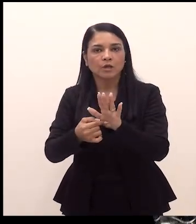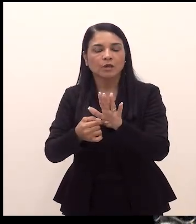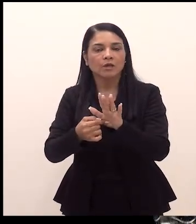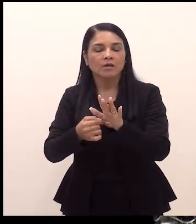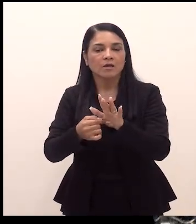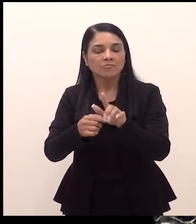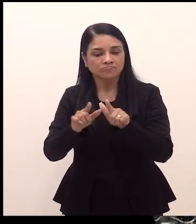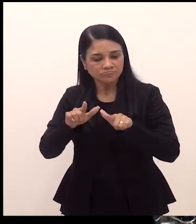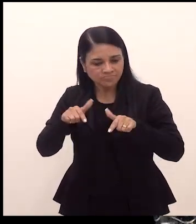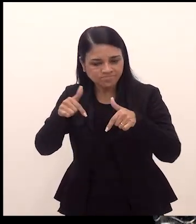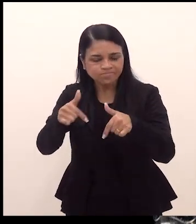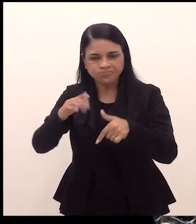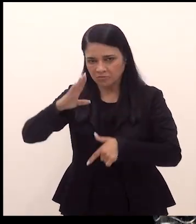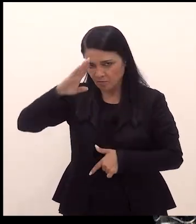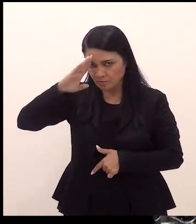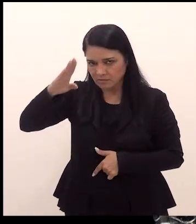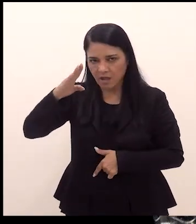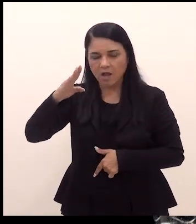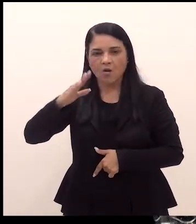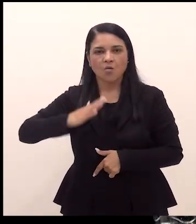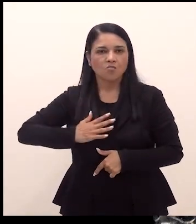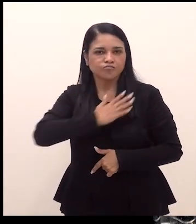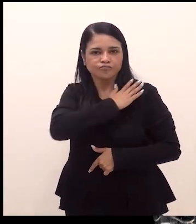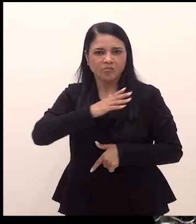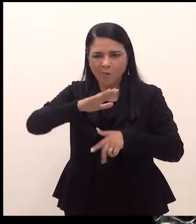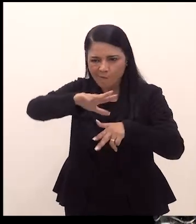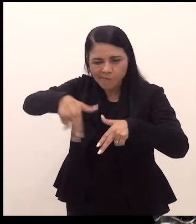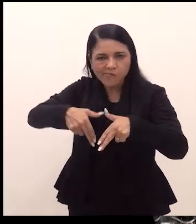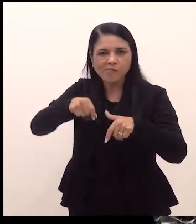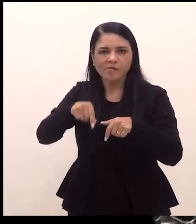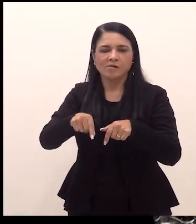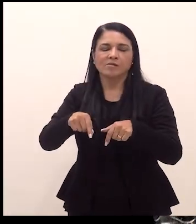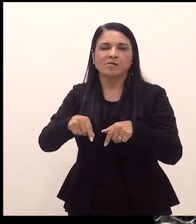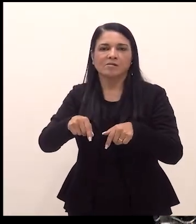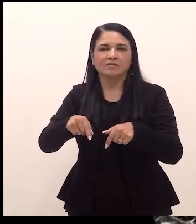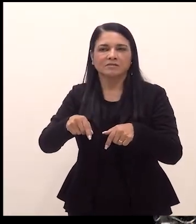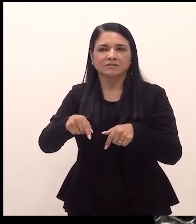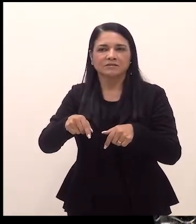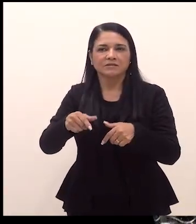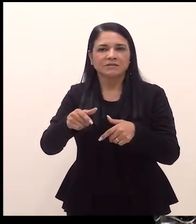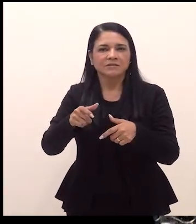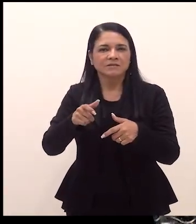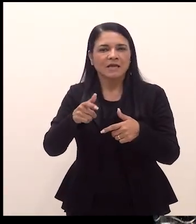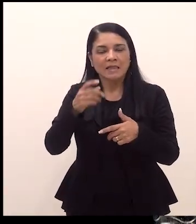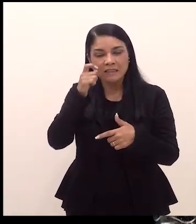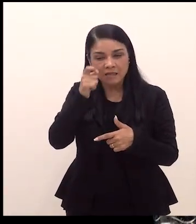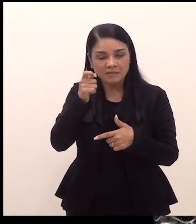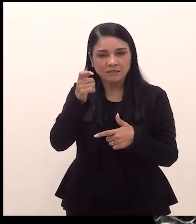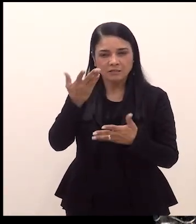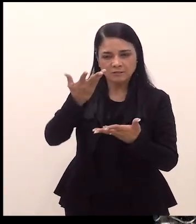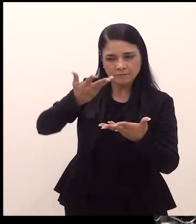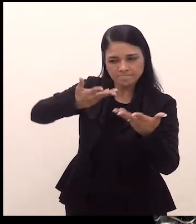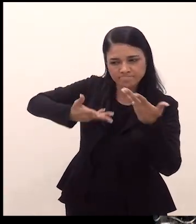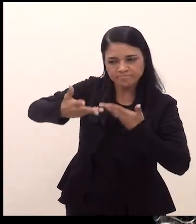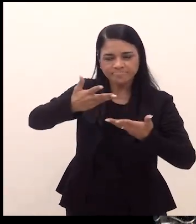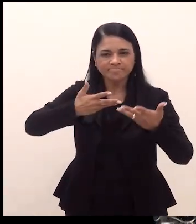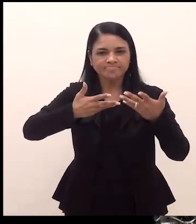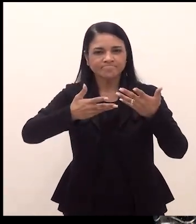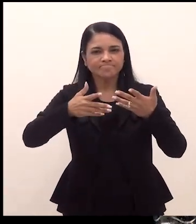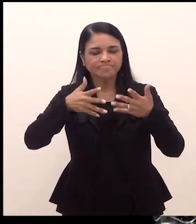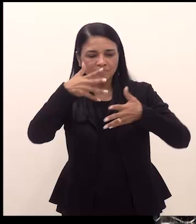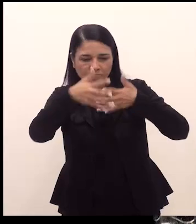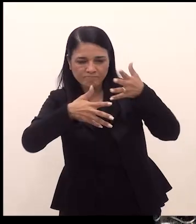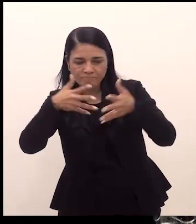verdade, a significar o seu oposto, intervenção militar, golpe de Estado, autoritarismo. Então, é muito interessante ver esses jogos de